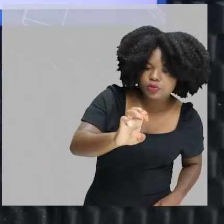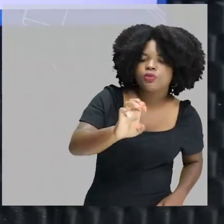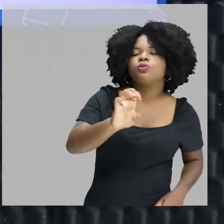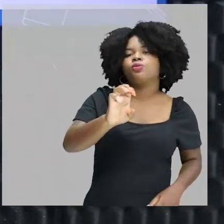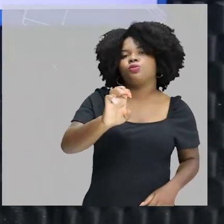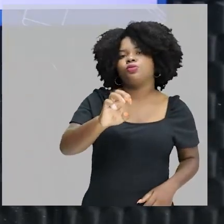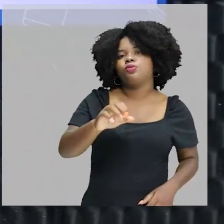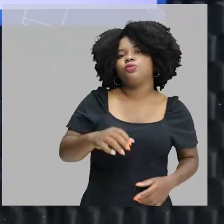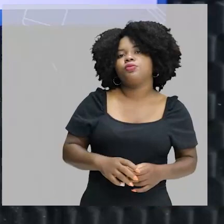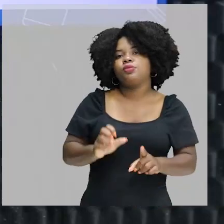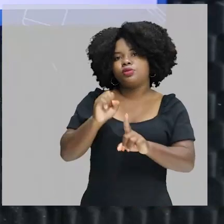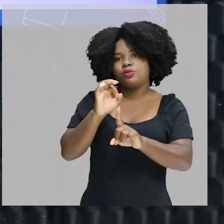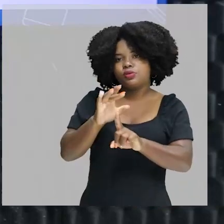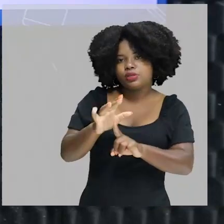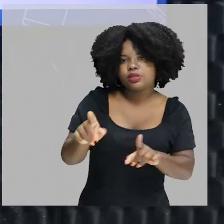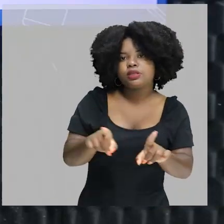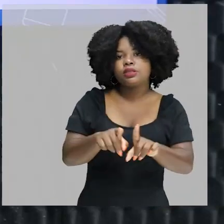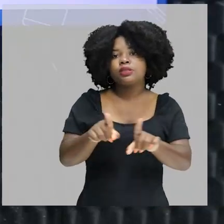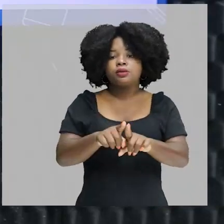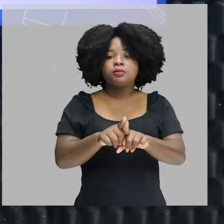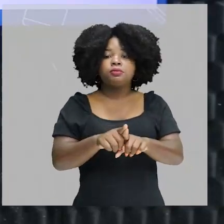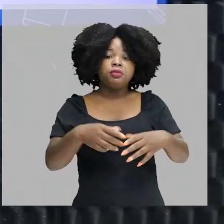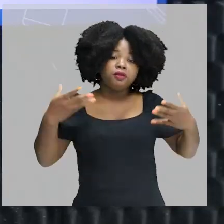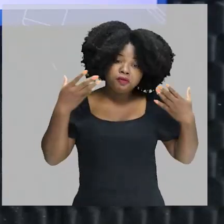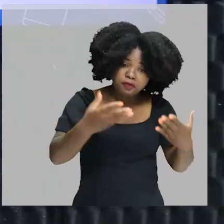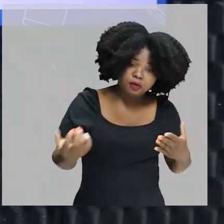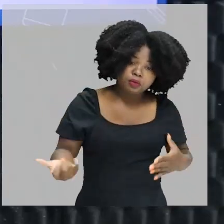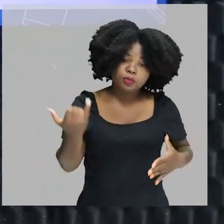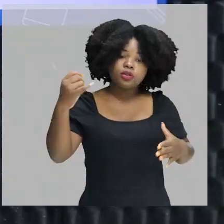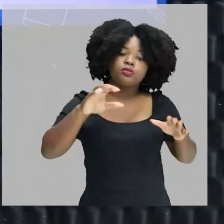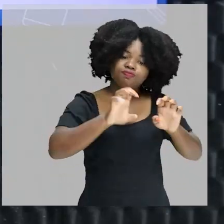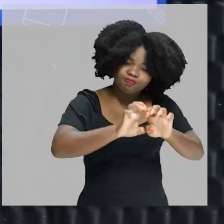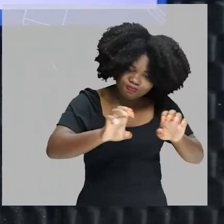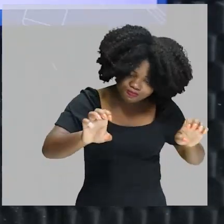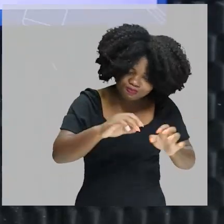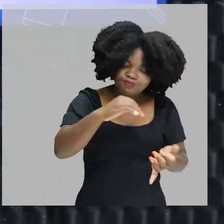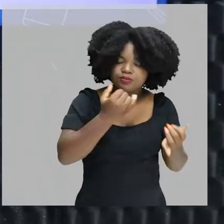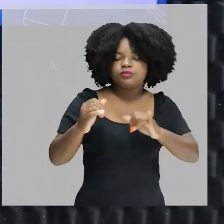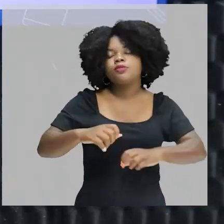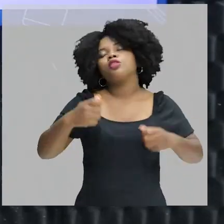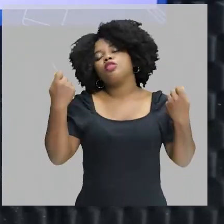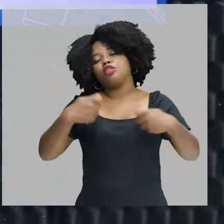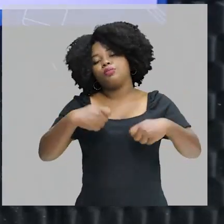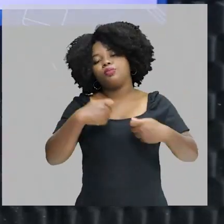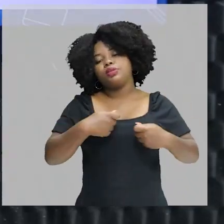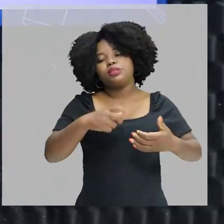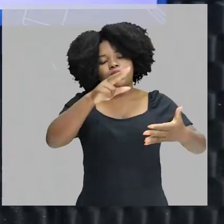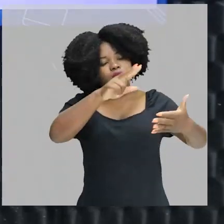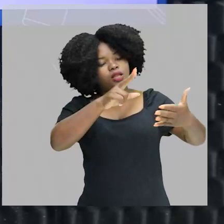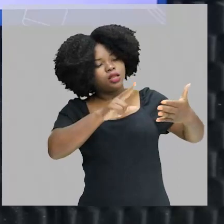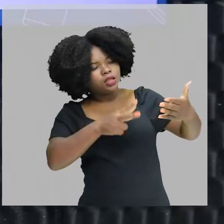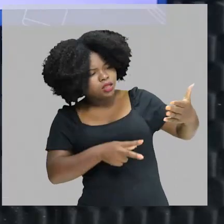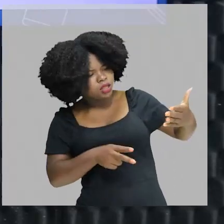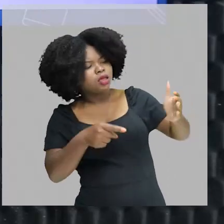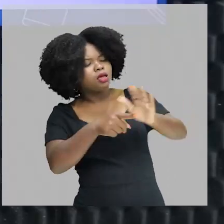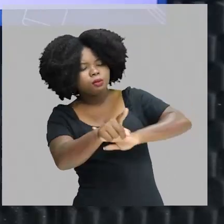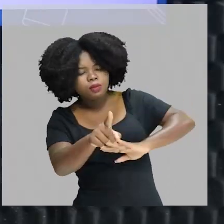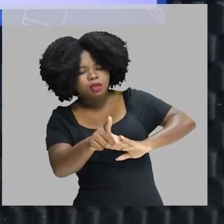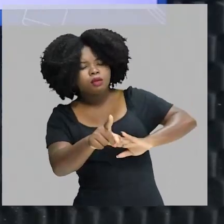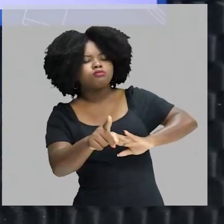nas equações químicas. Então, a gente vai precisar ler a questão, e